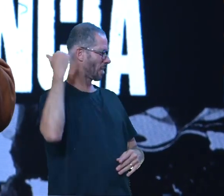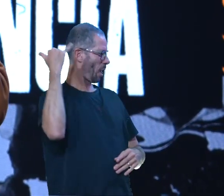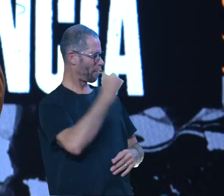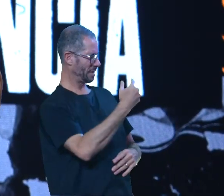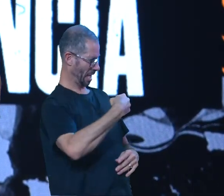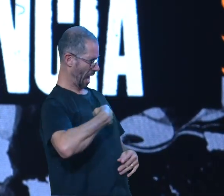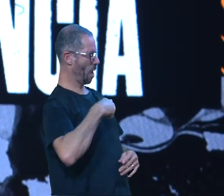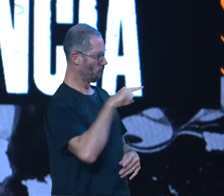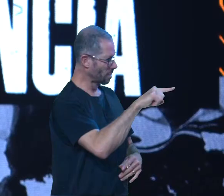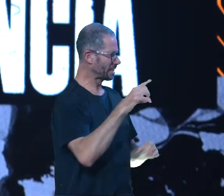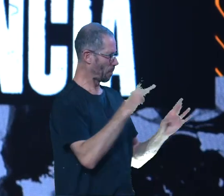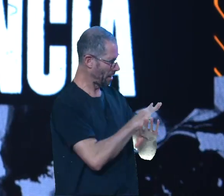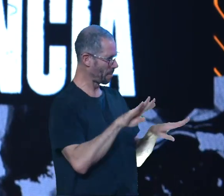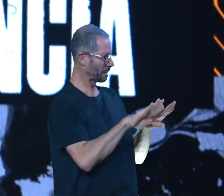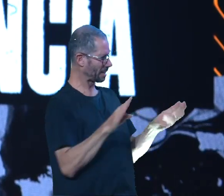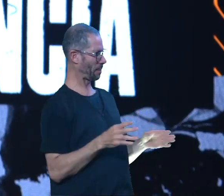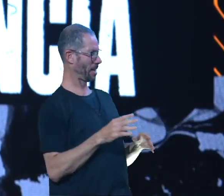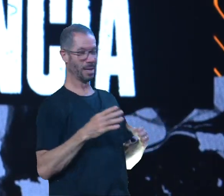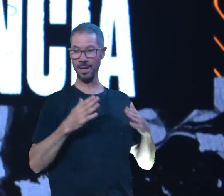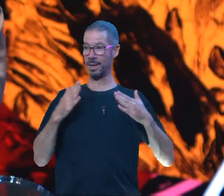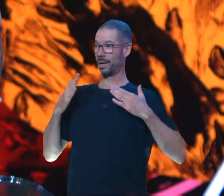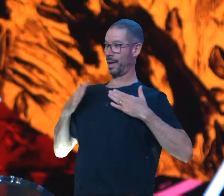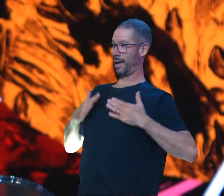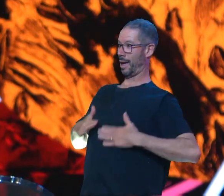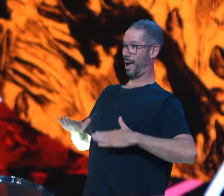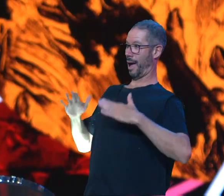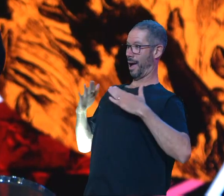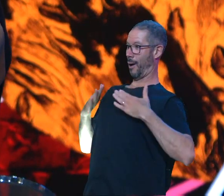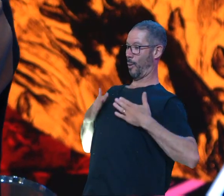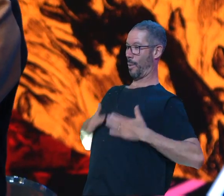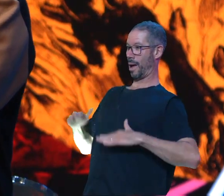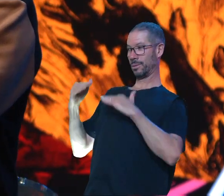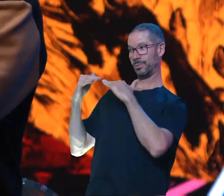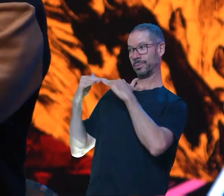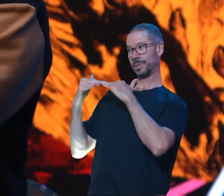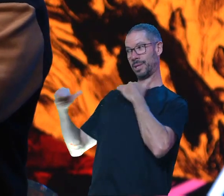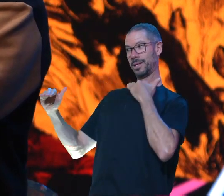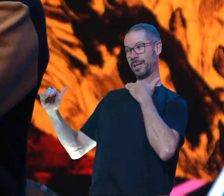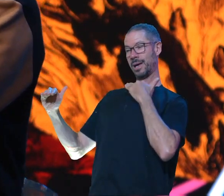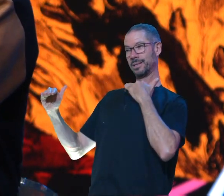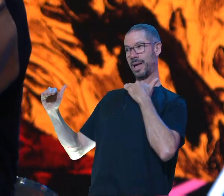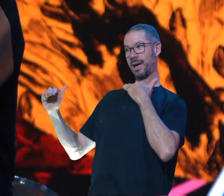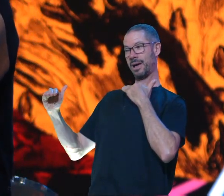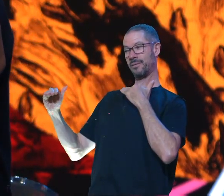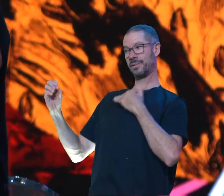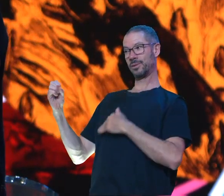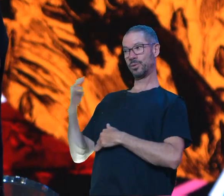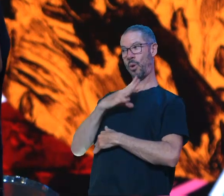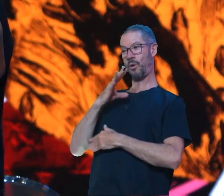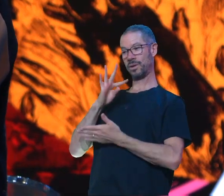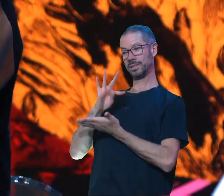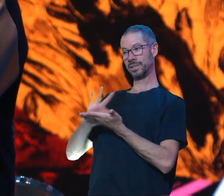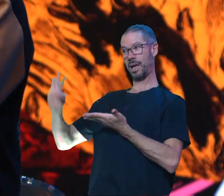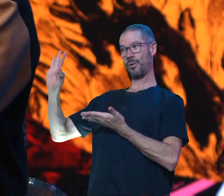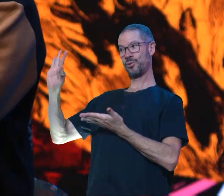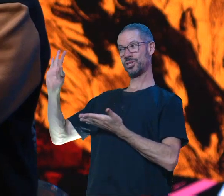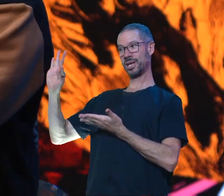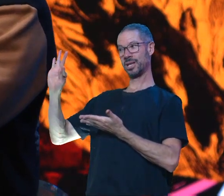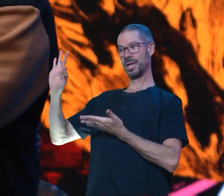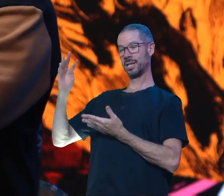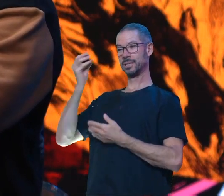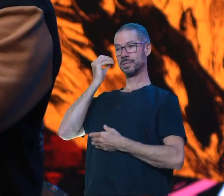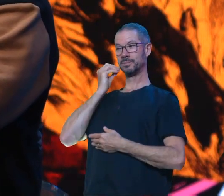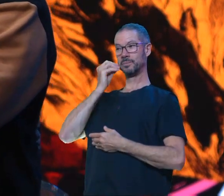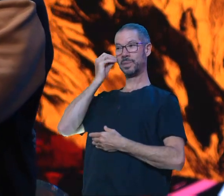terminar também. Calma, meu irmão, isso não tem a ver com novas teologias, é